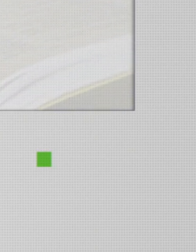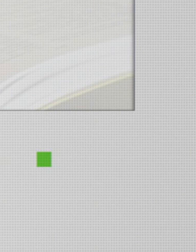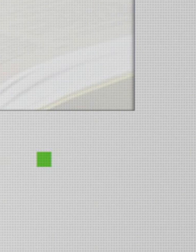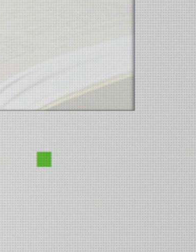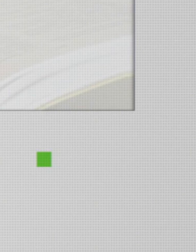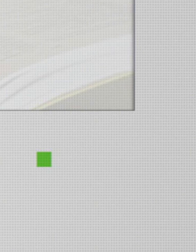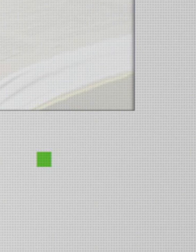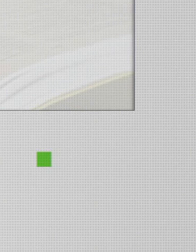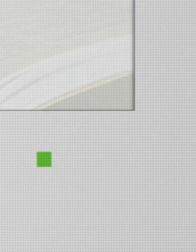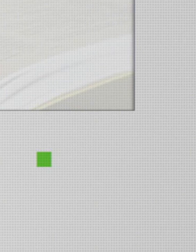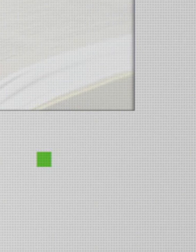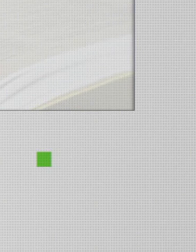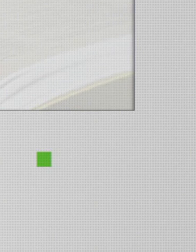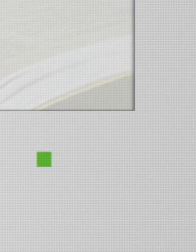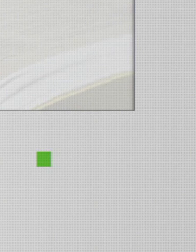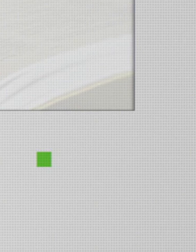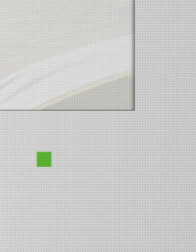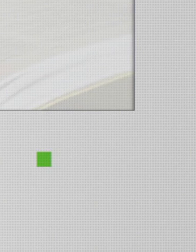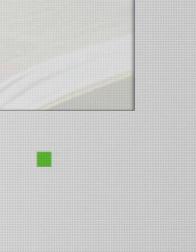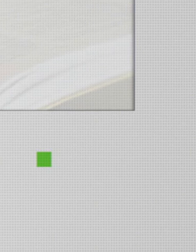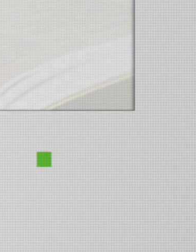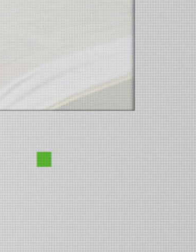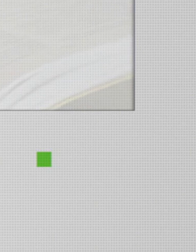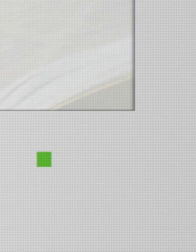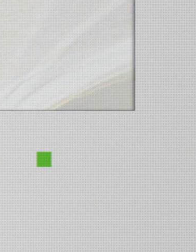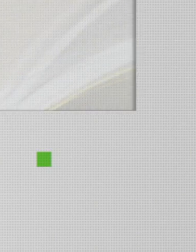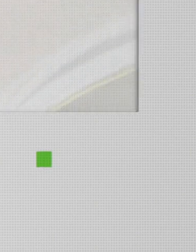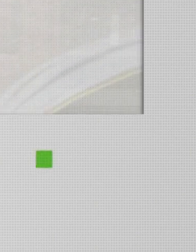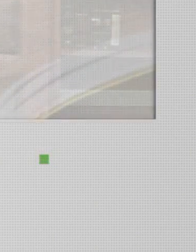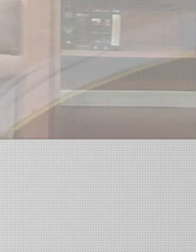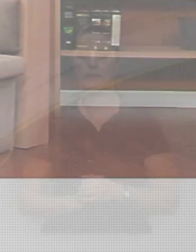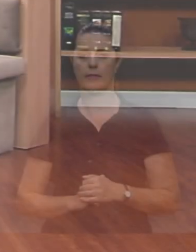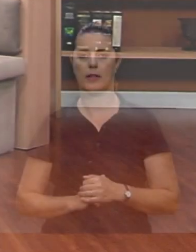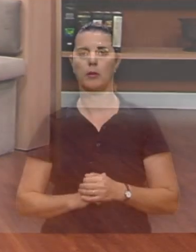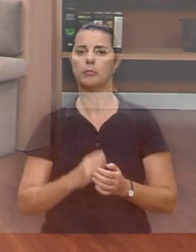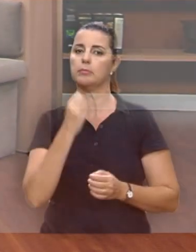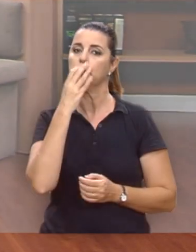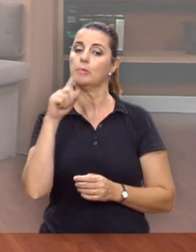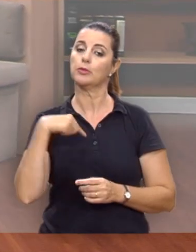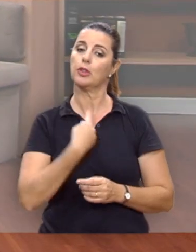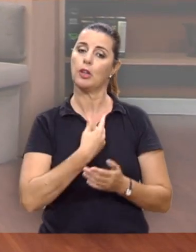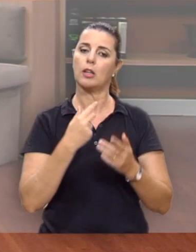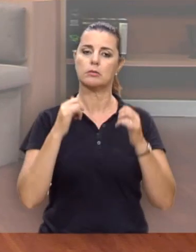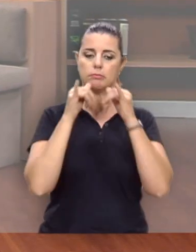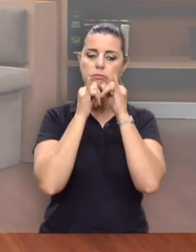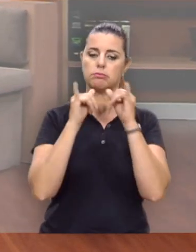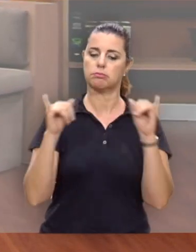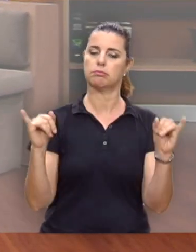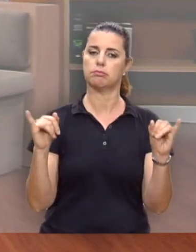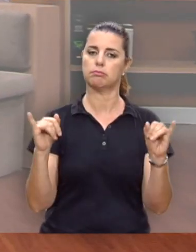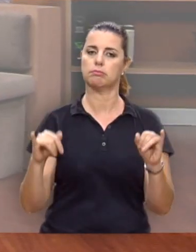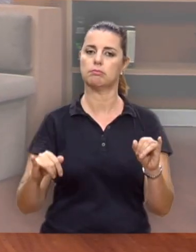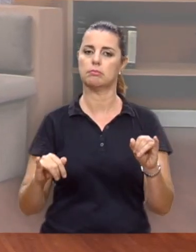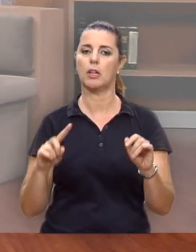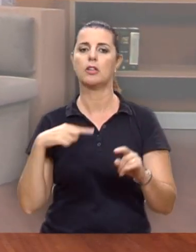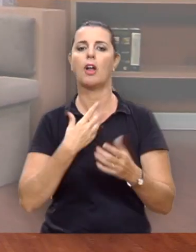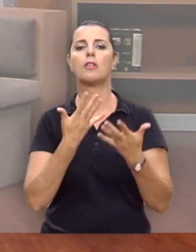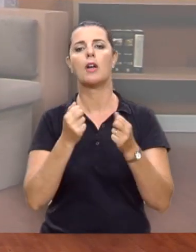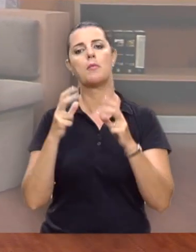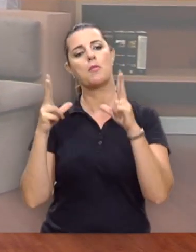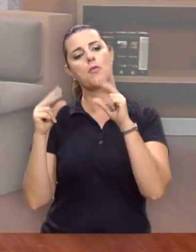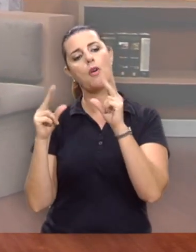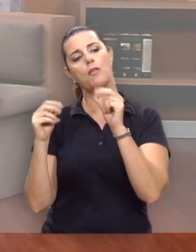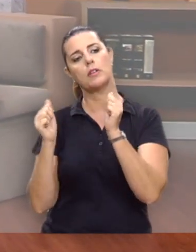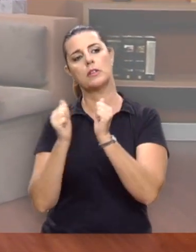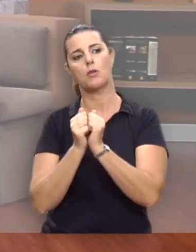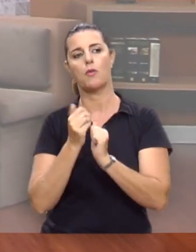glória, glória como do unigênito do Pai. Bom, como nós anunciamos, nós vamos conversar